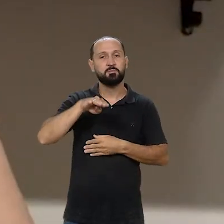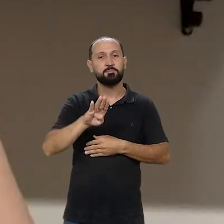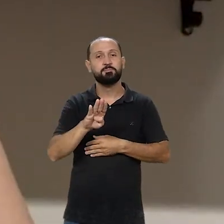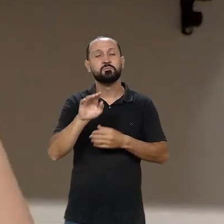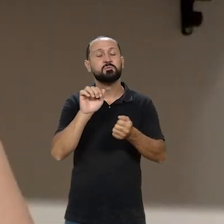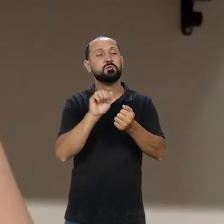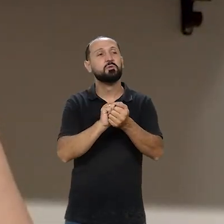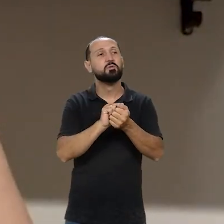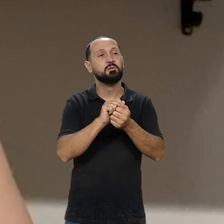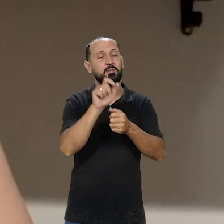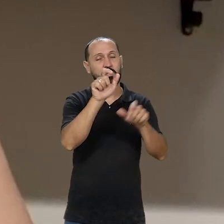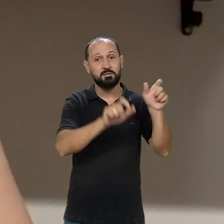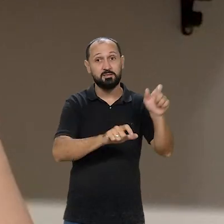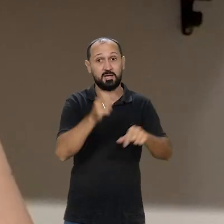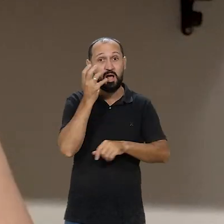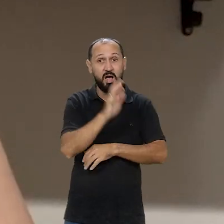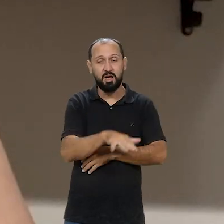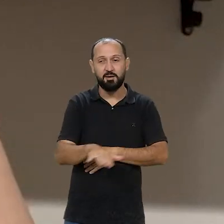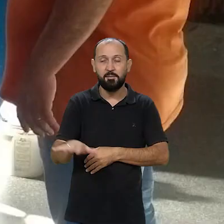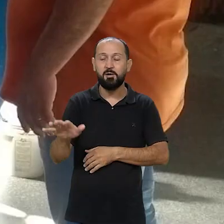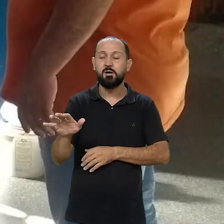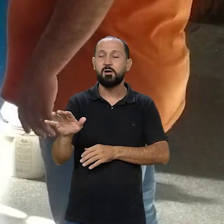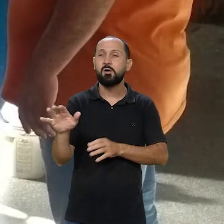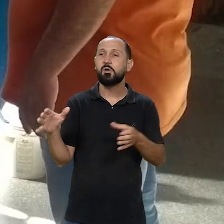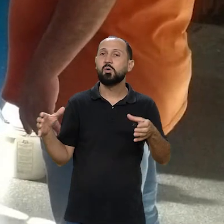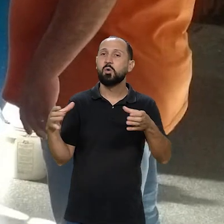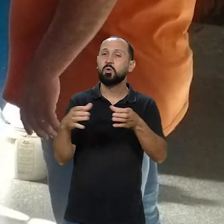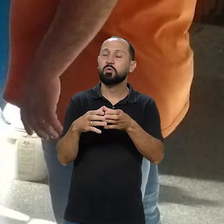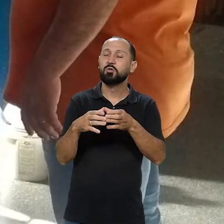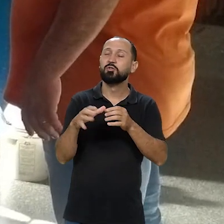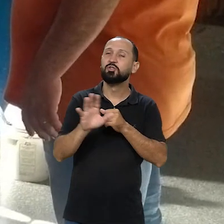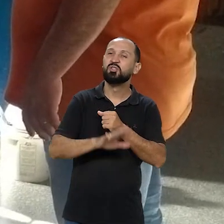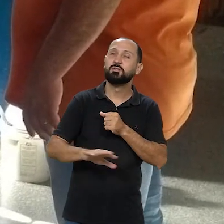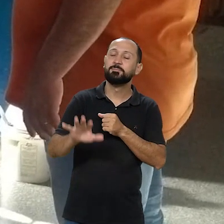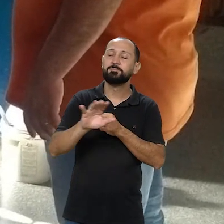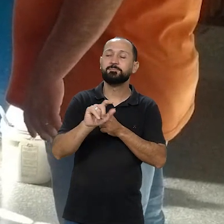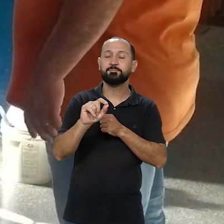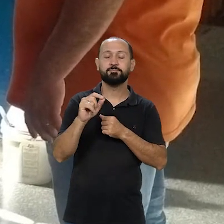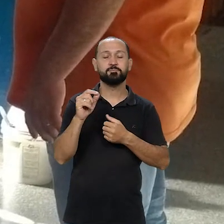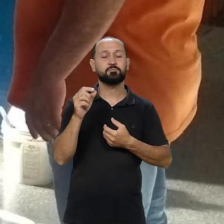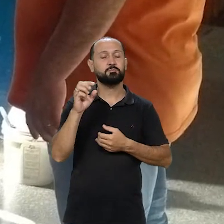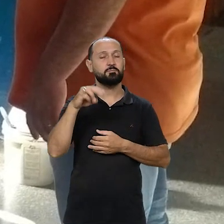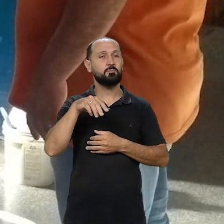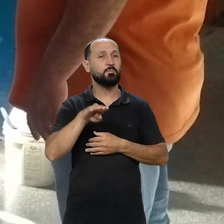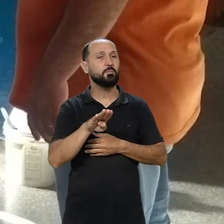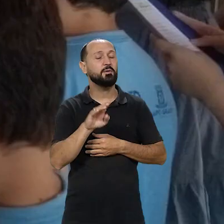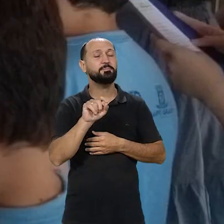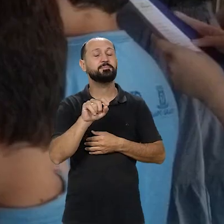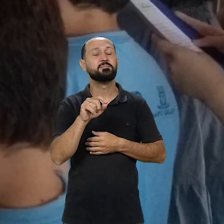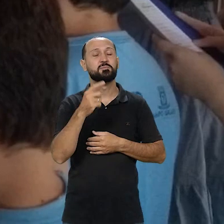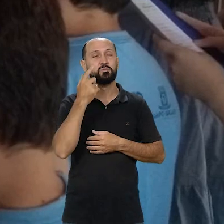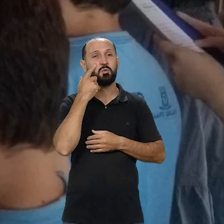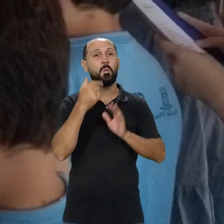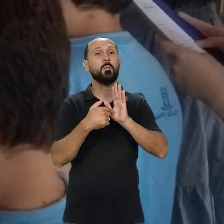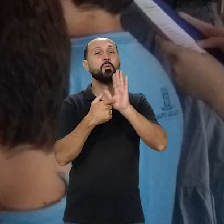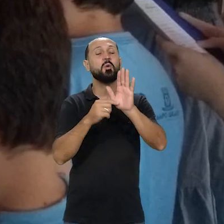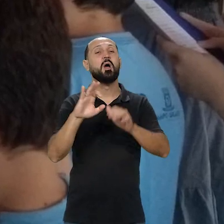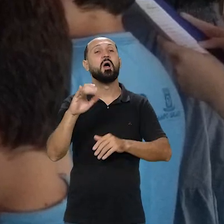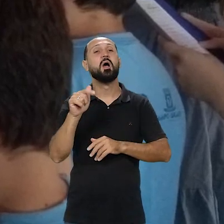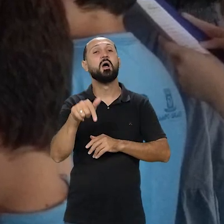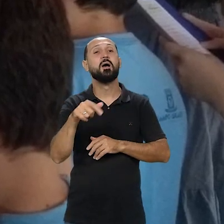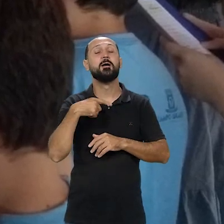de Manuel de Barros com o leitor criança. No conjunto da obra do poeta Manuel de Barros,